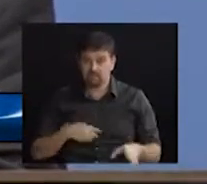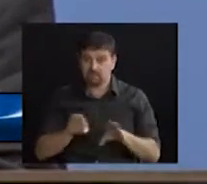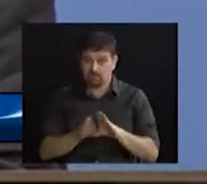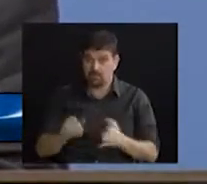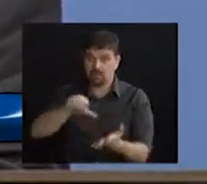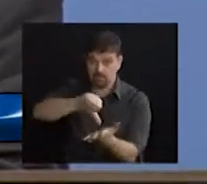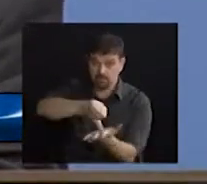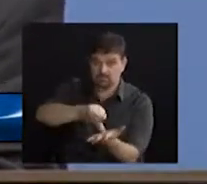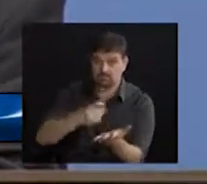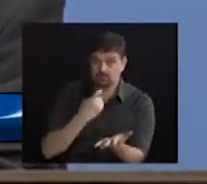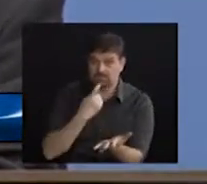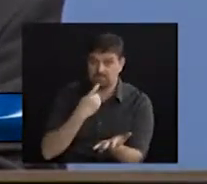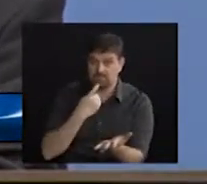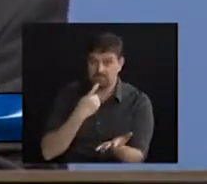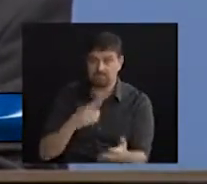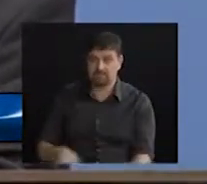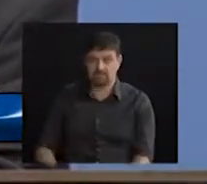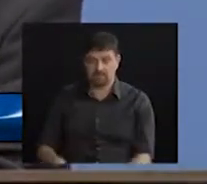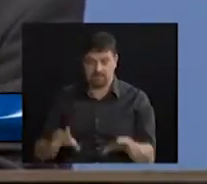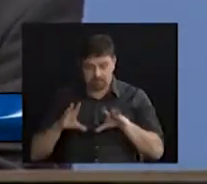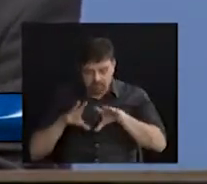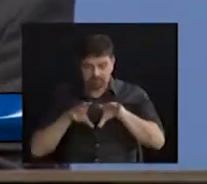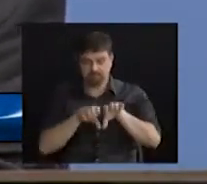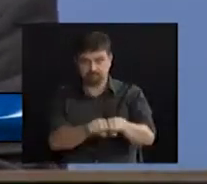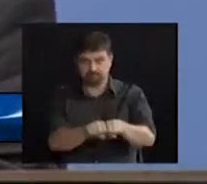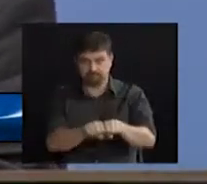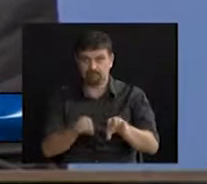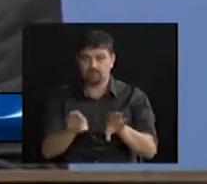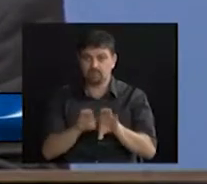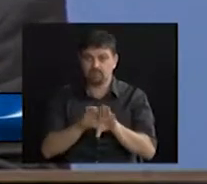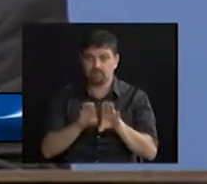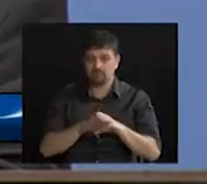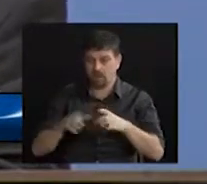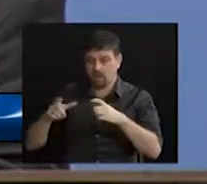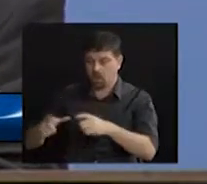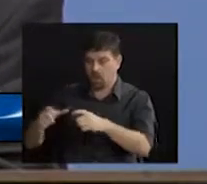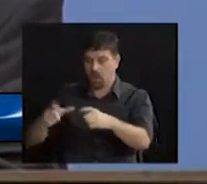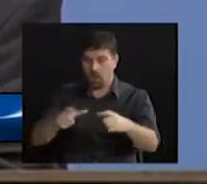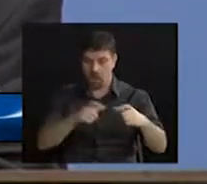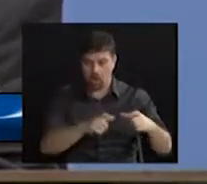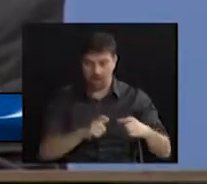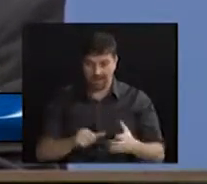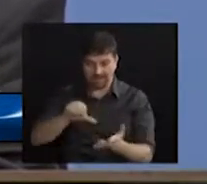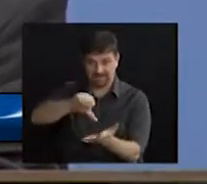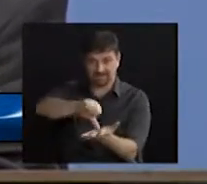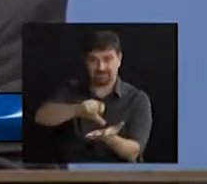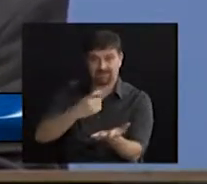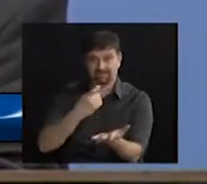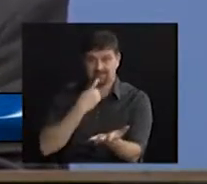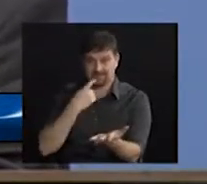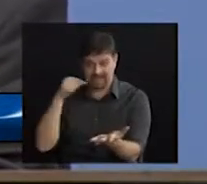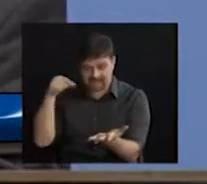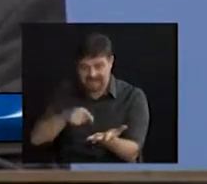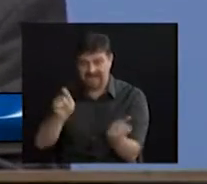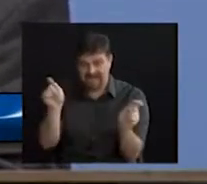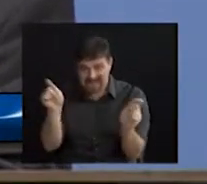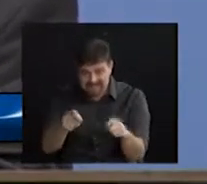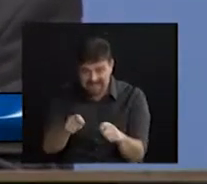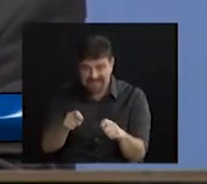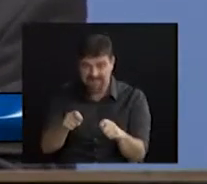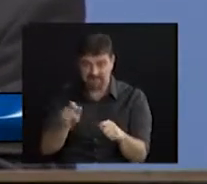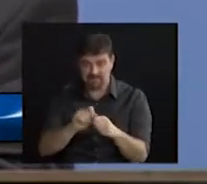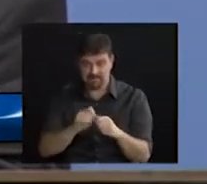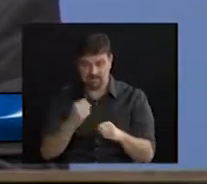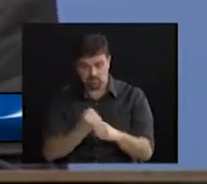cidade, ocupar espaços urbanos no centro da cidade que podem ser utilizados para